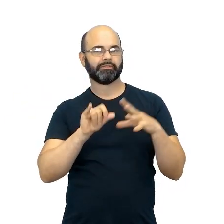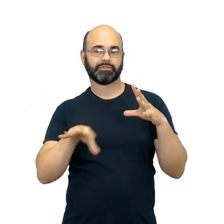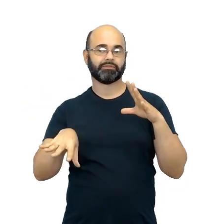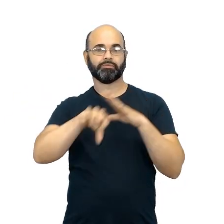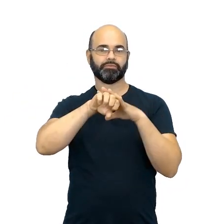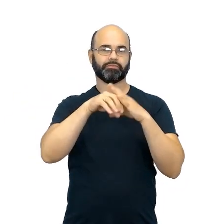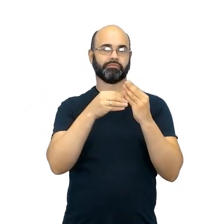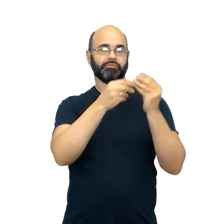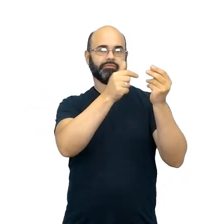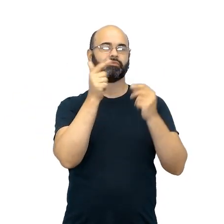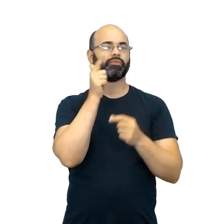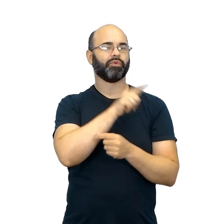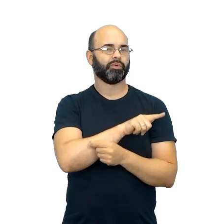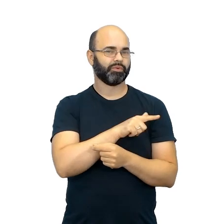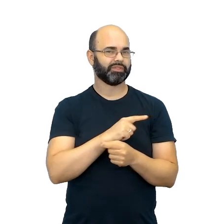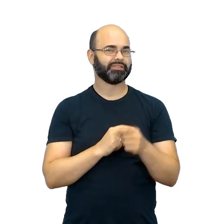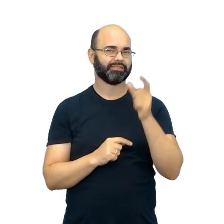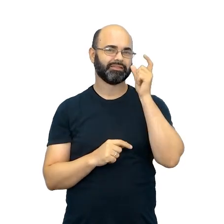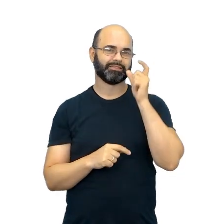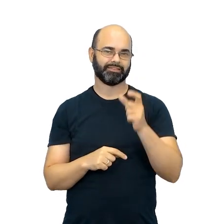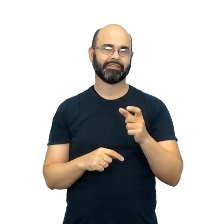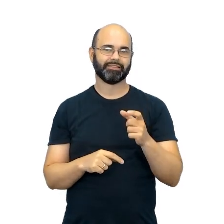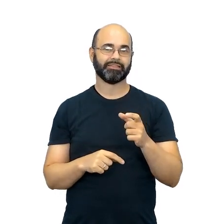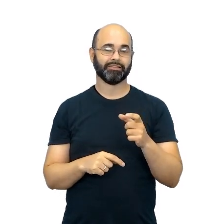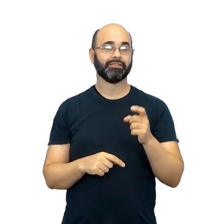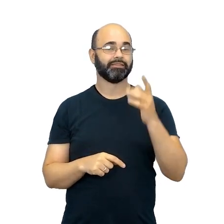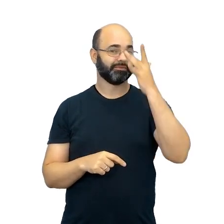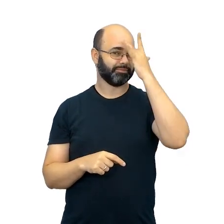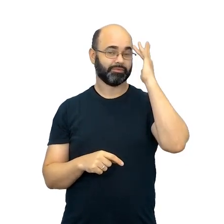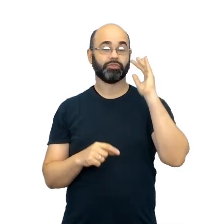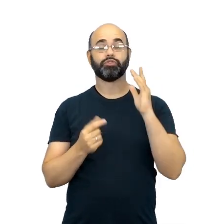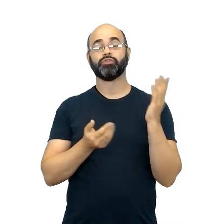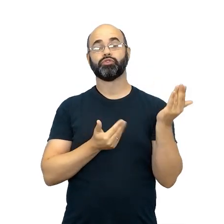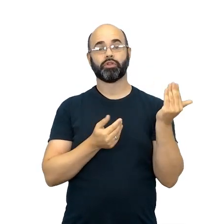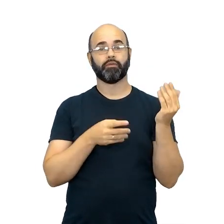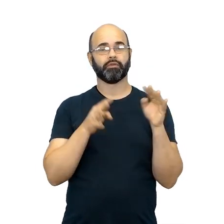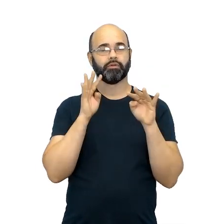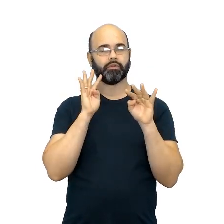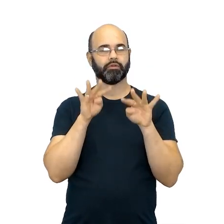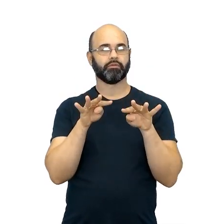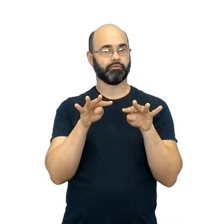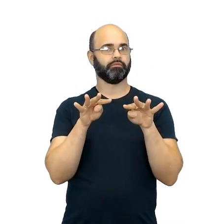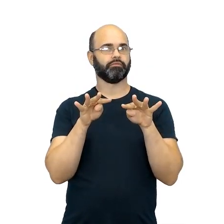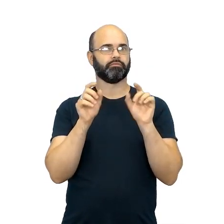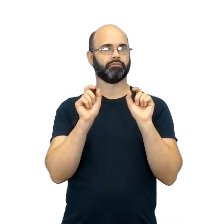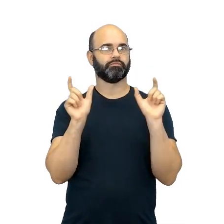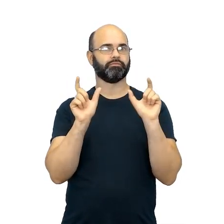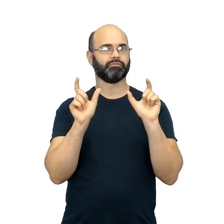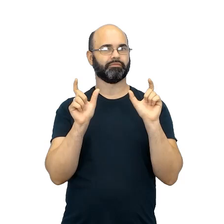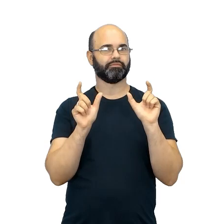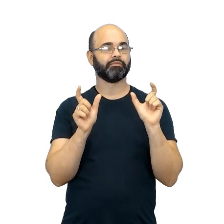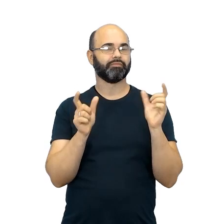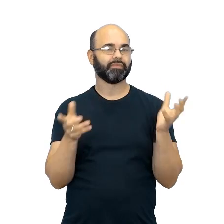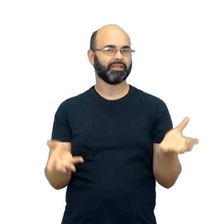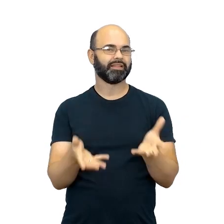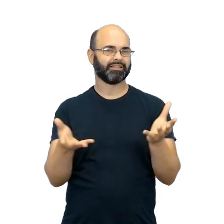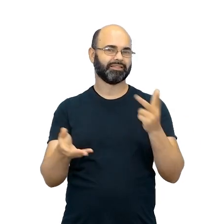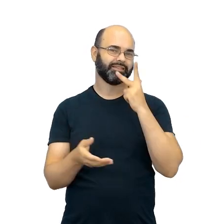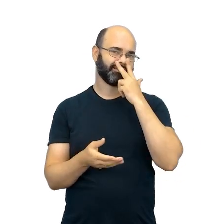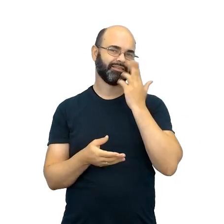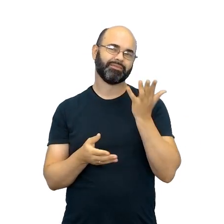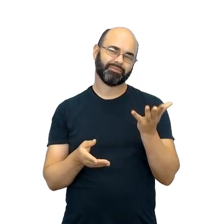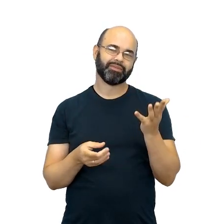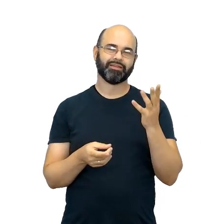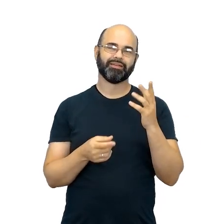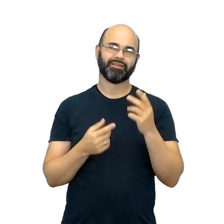interessante, né? Uma série que chamou a atenção de muitos jovens aí, e eu acho que é um incentivo, assim, apesar de ter algumas